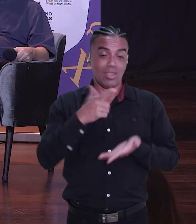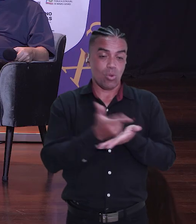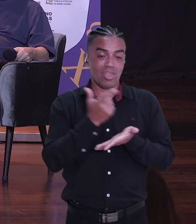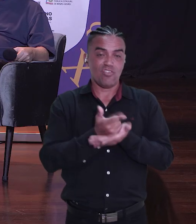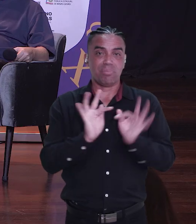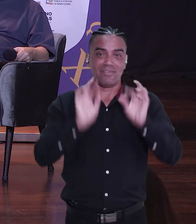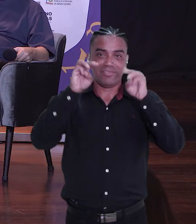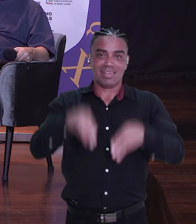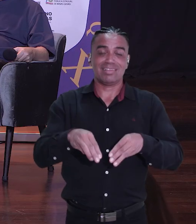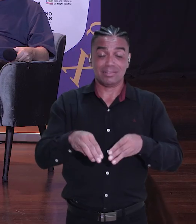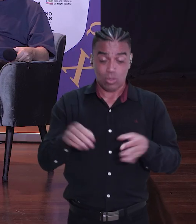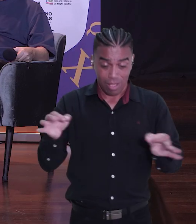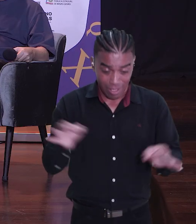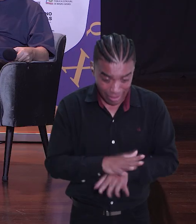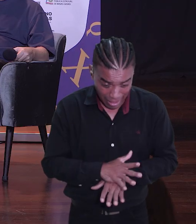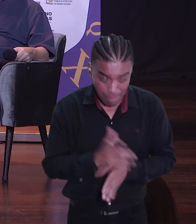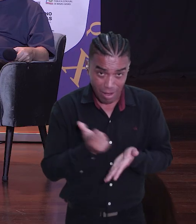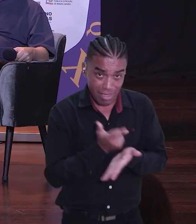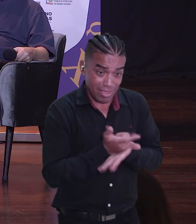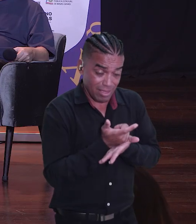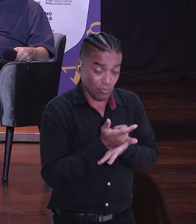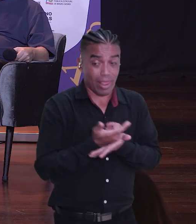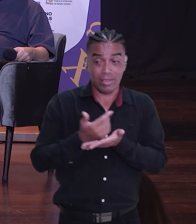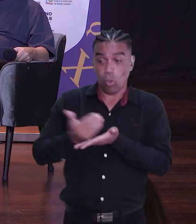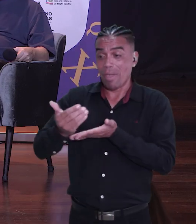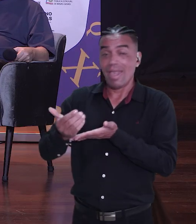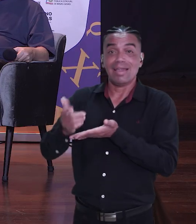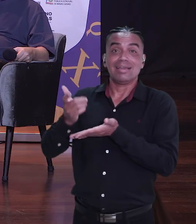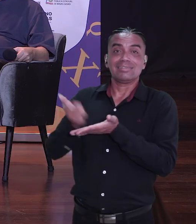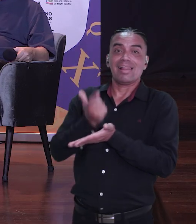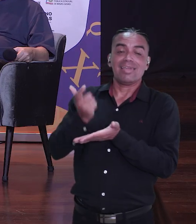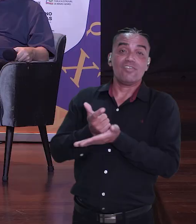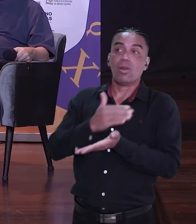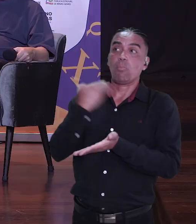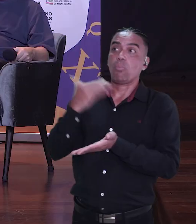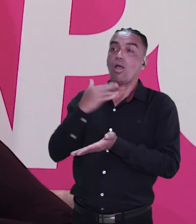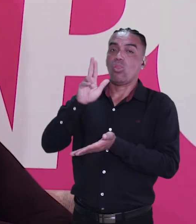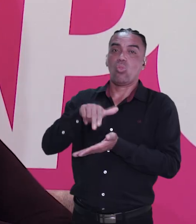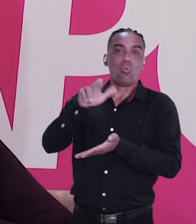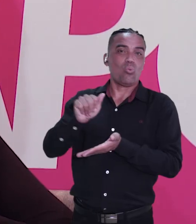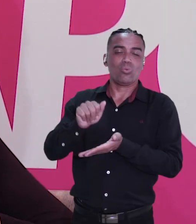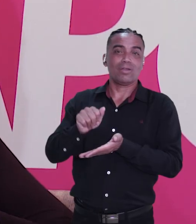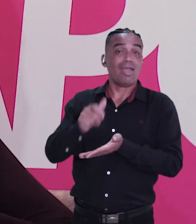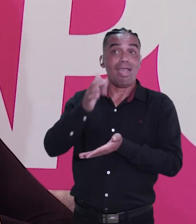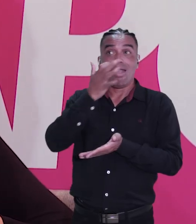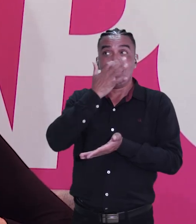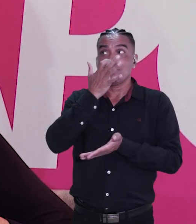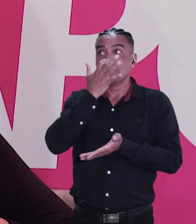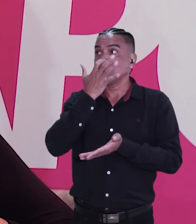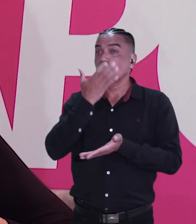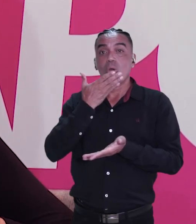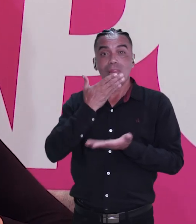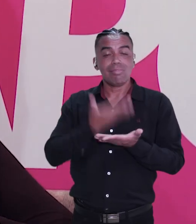terminar. E ele, quando termina um, ele já começa a fazer outro, que aí ele não morre nunca. É uma